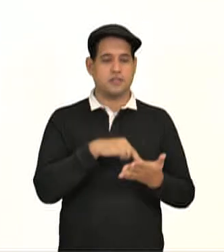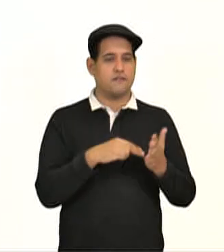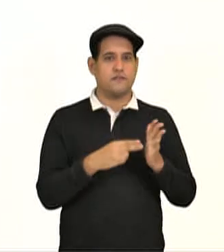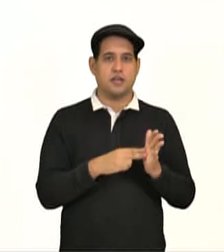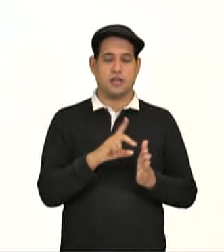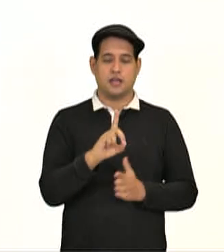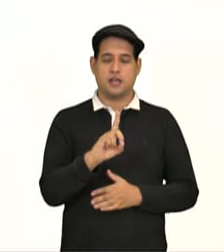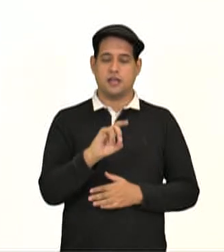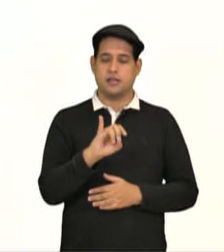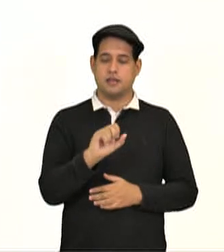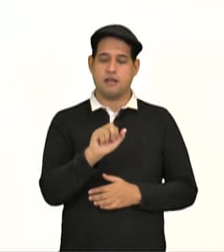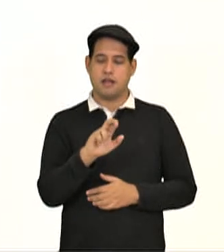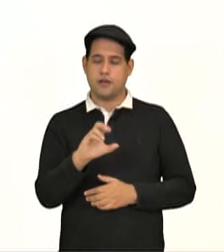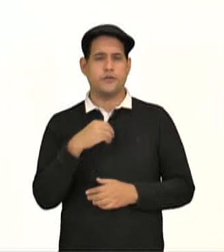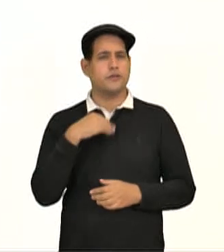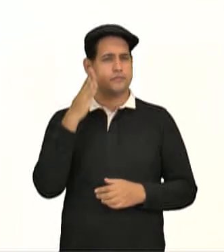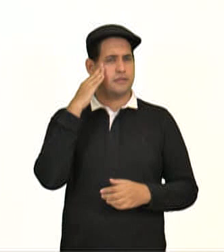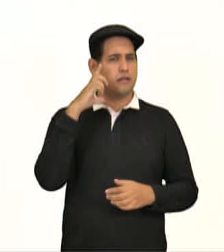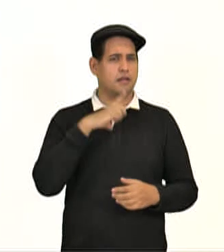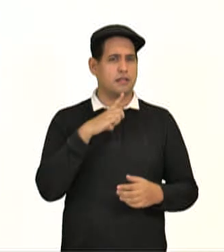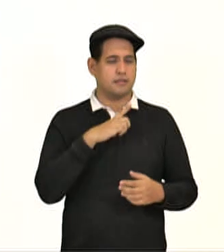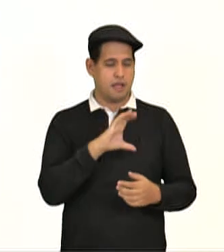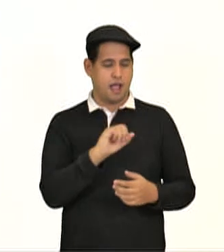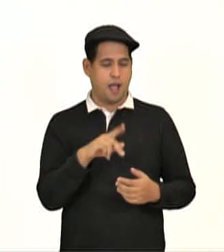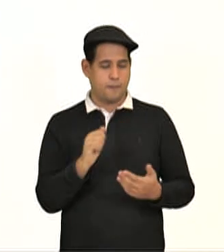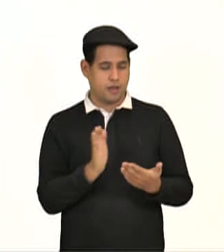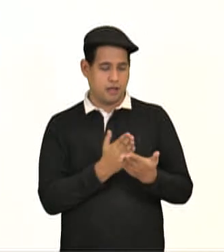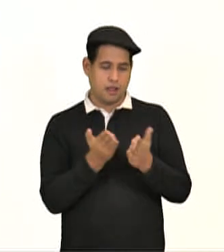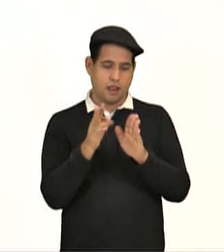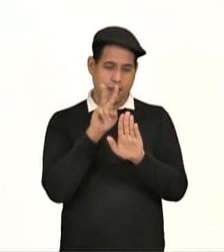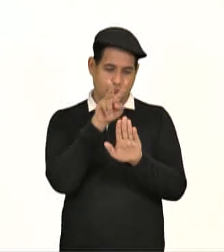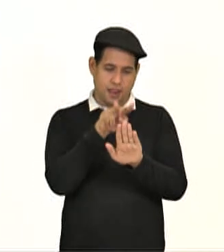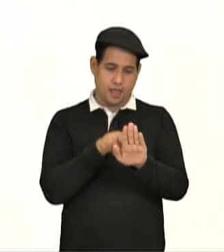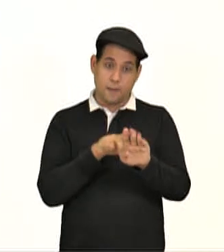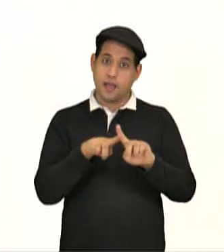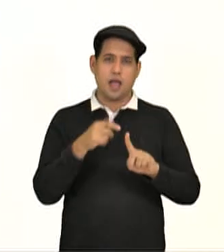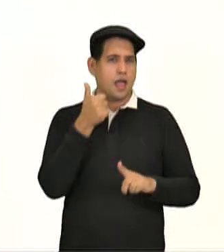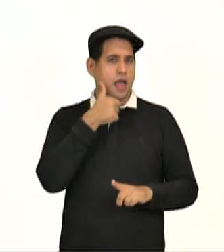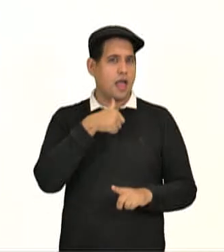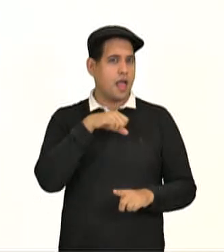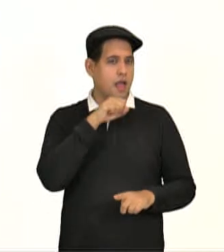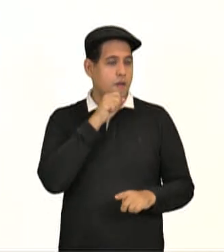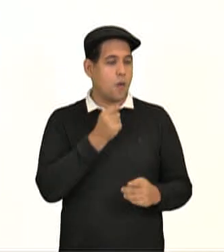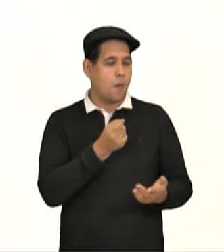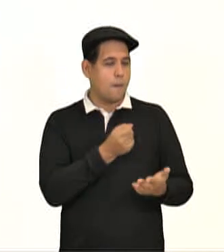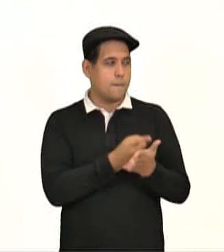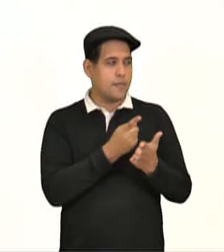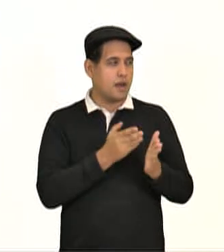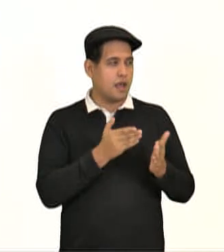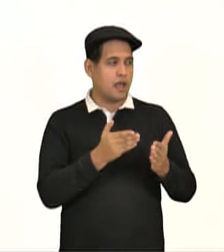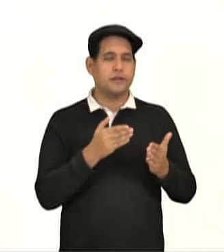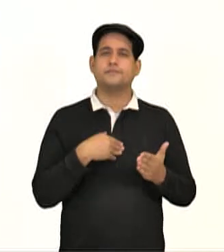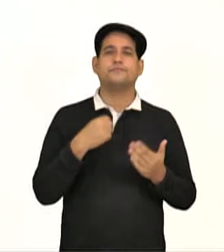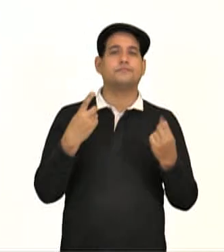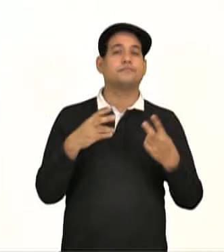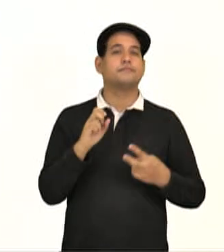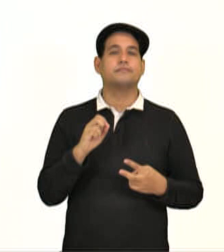Eu sei o que diz na capa, mas quando a mamãe saiu para comprar essa coisa, eu